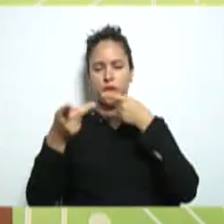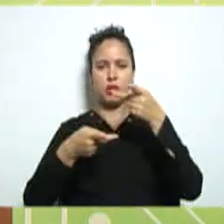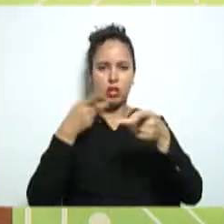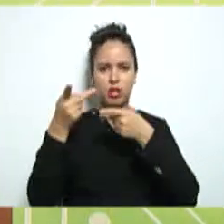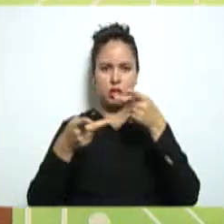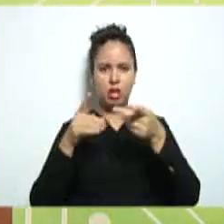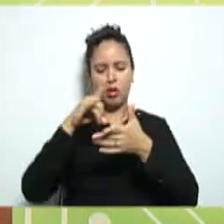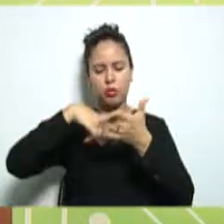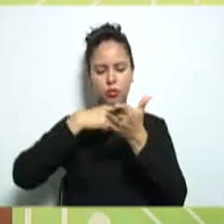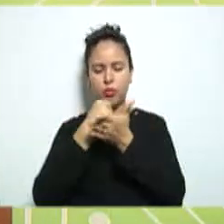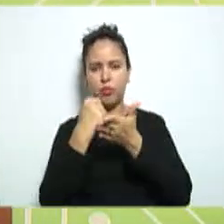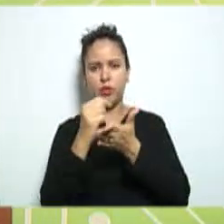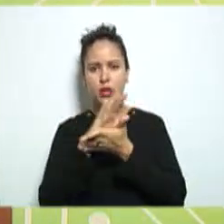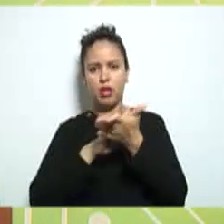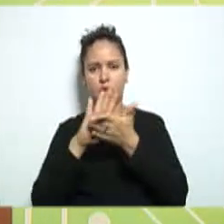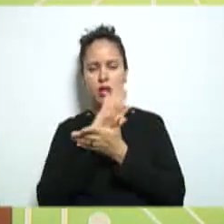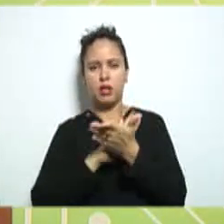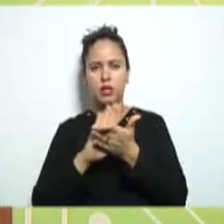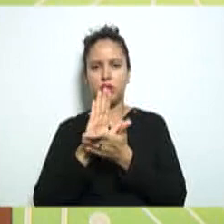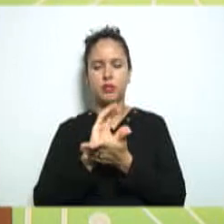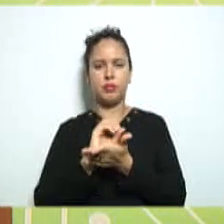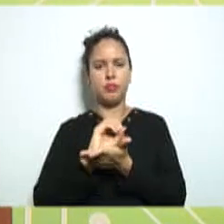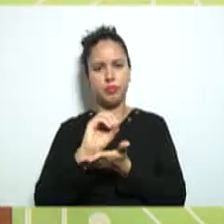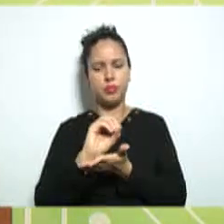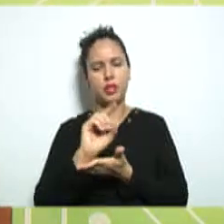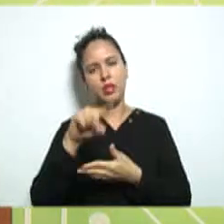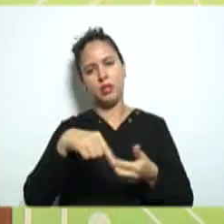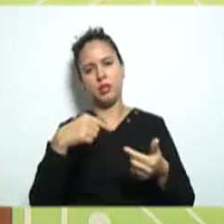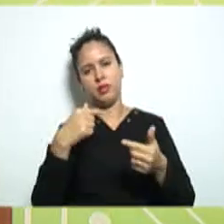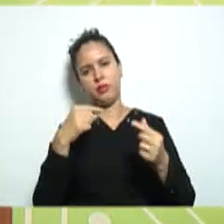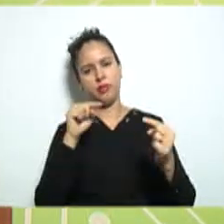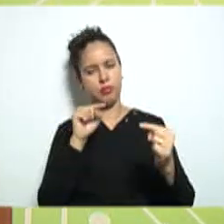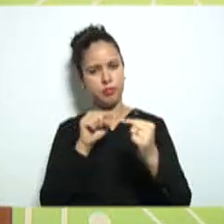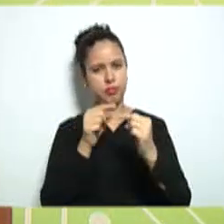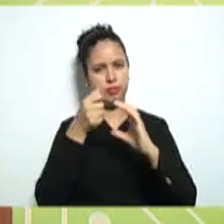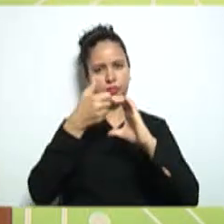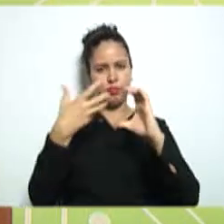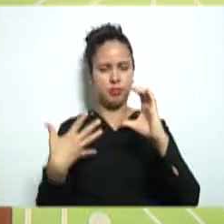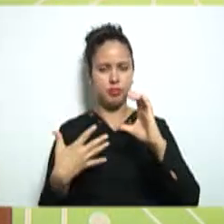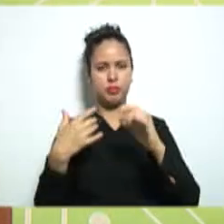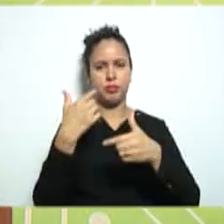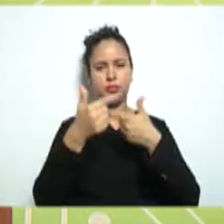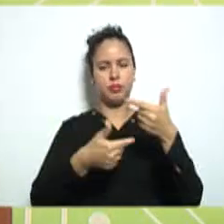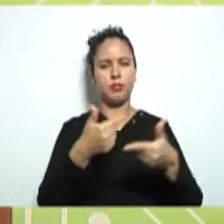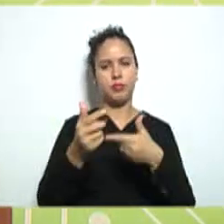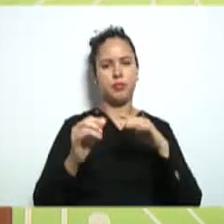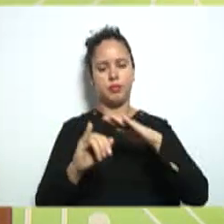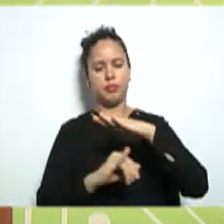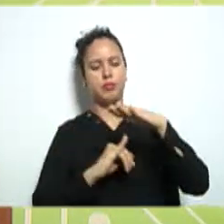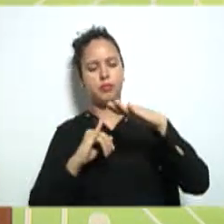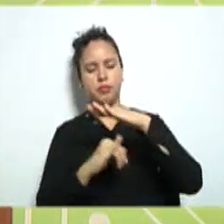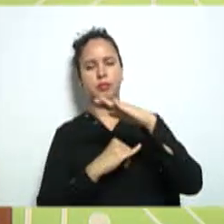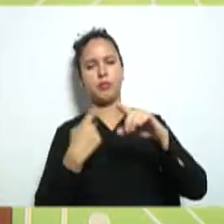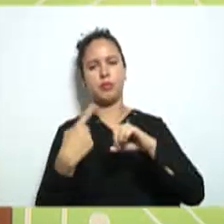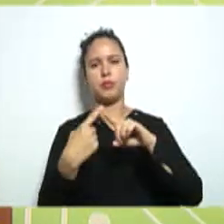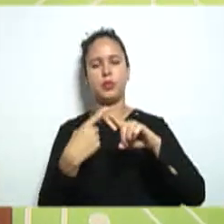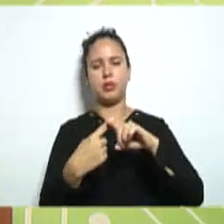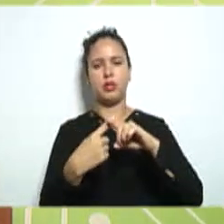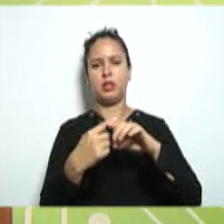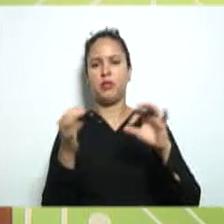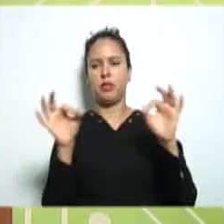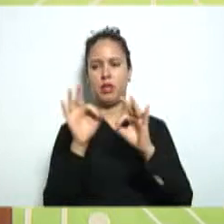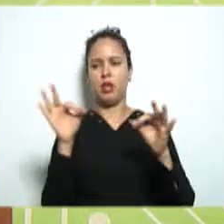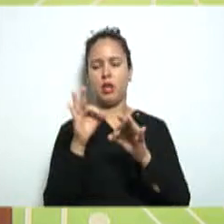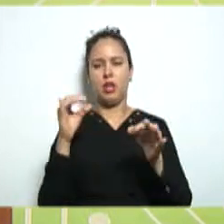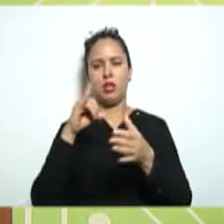nenhum documento, caracteriza esse tipo de trabalho. Por quê? Porque não existe nada